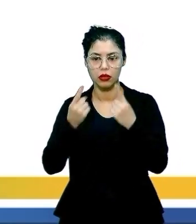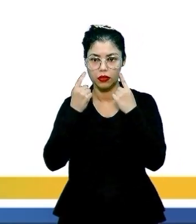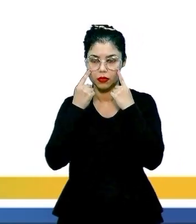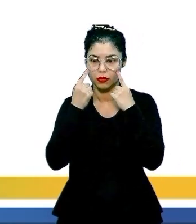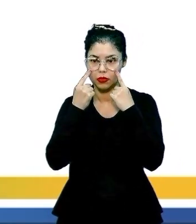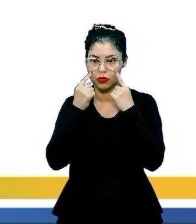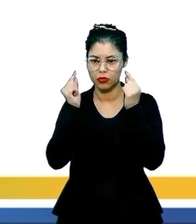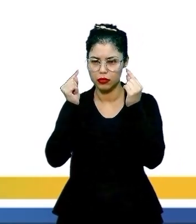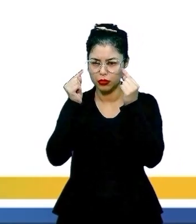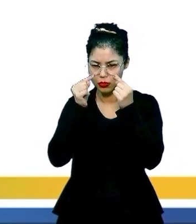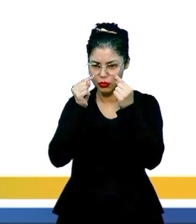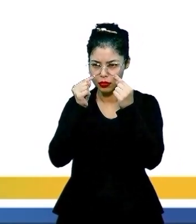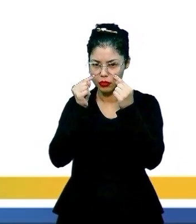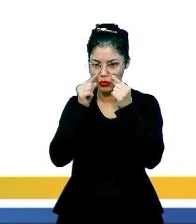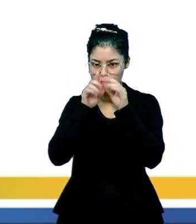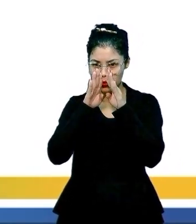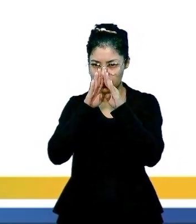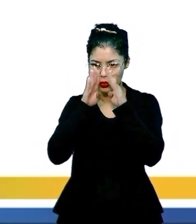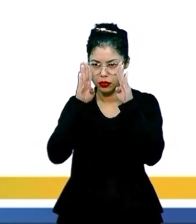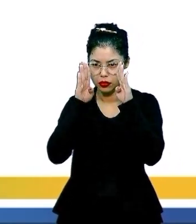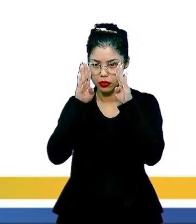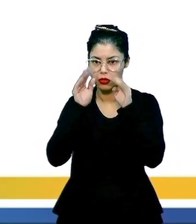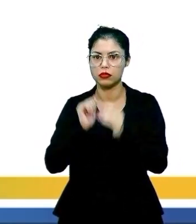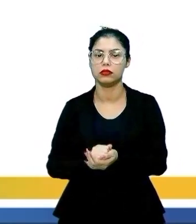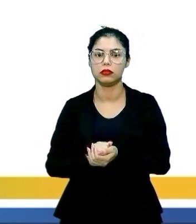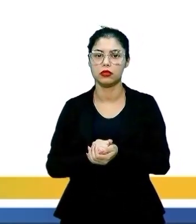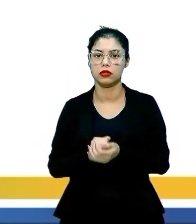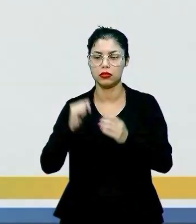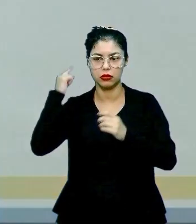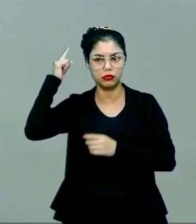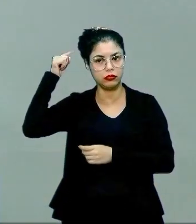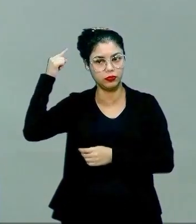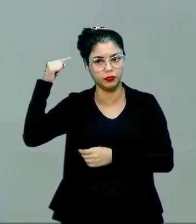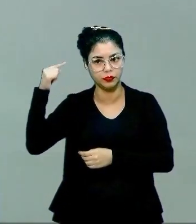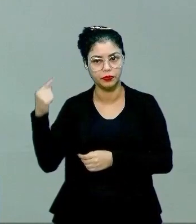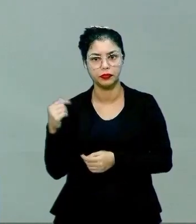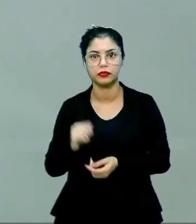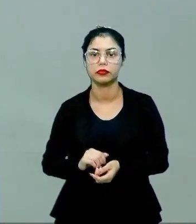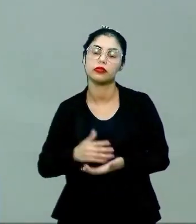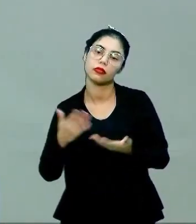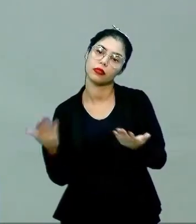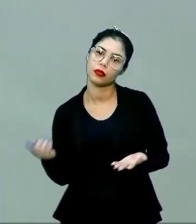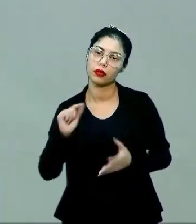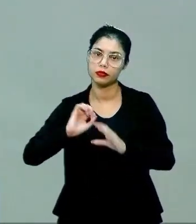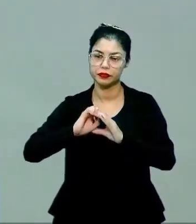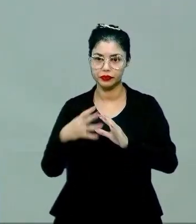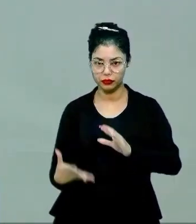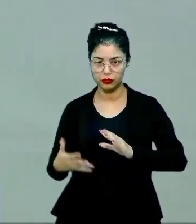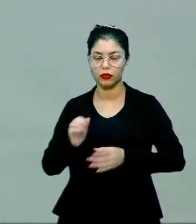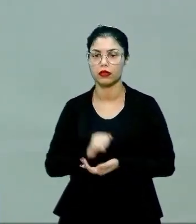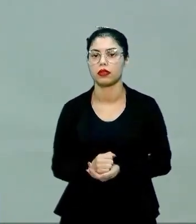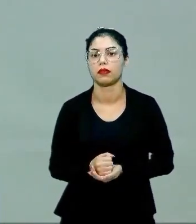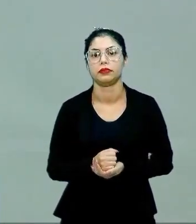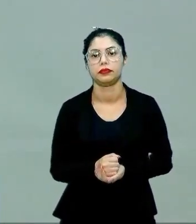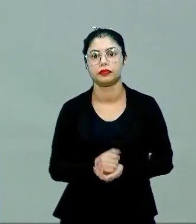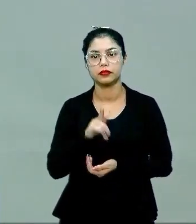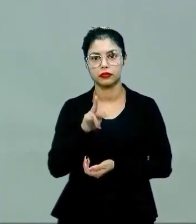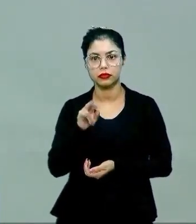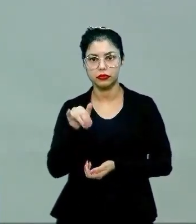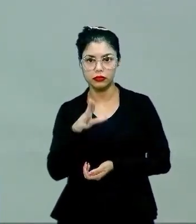olhos amendoados, olhos separados, o cabelo encaracolado. Gente, essas características